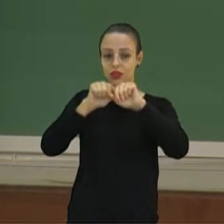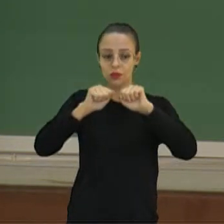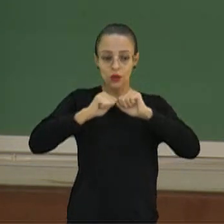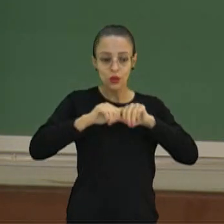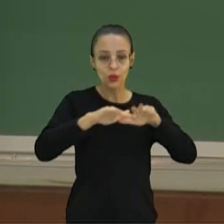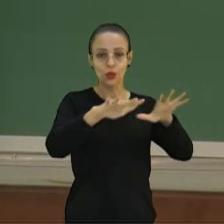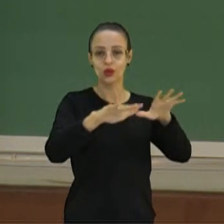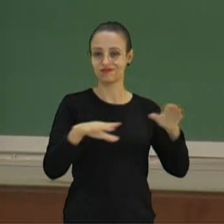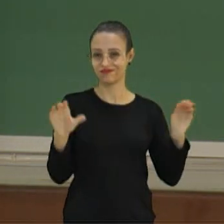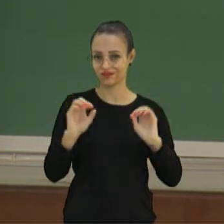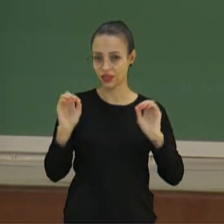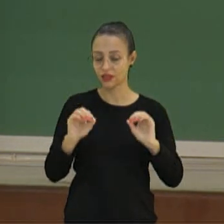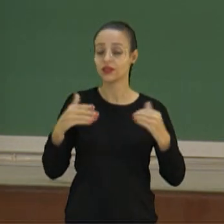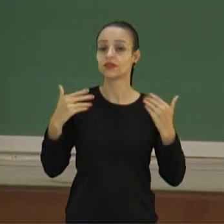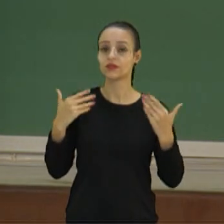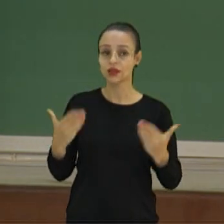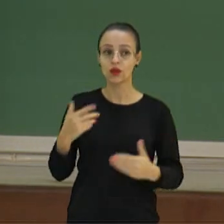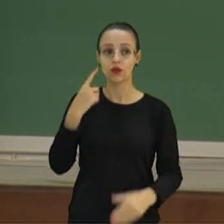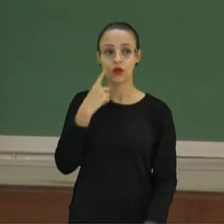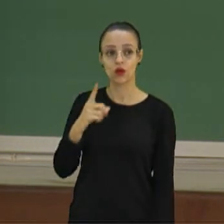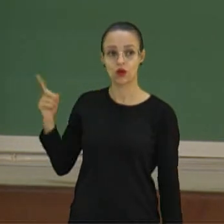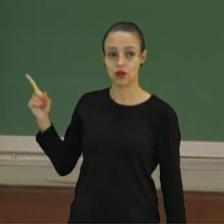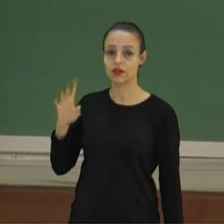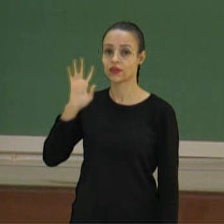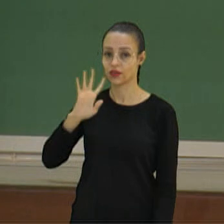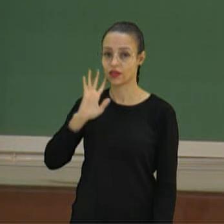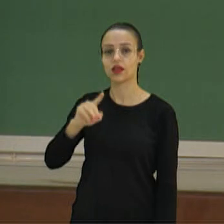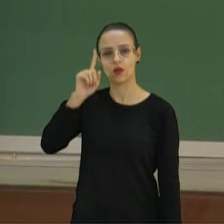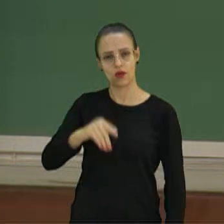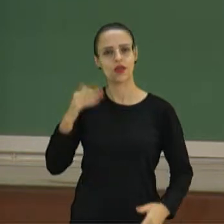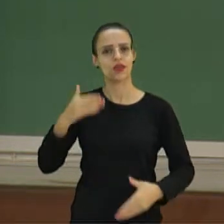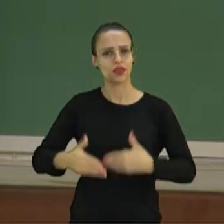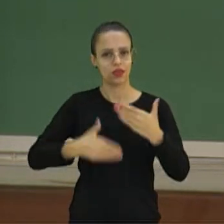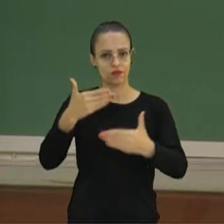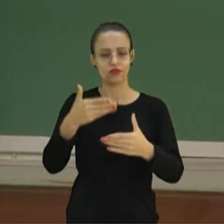ele exalava. Então, olha que legal, já é uma evolução dentro do grupo.